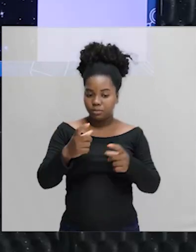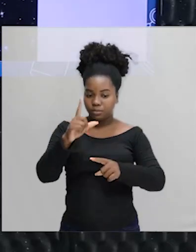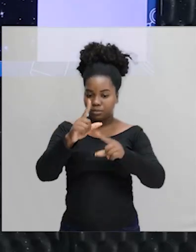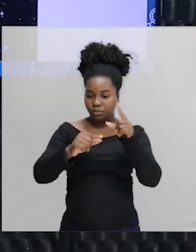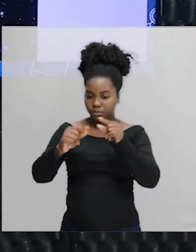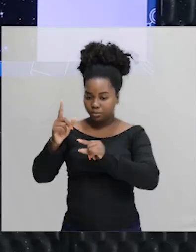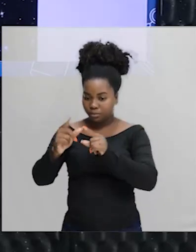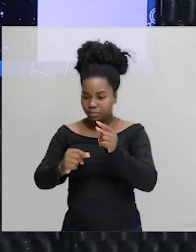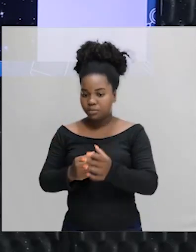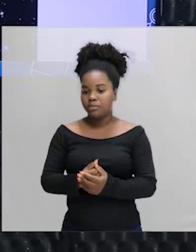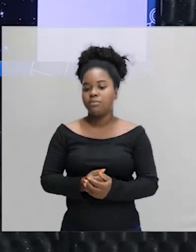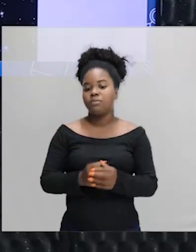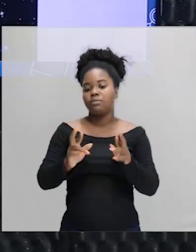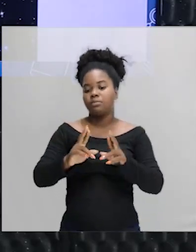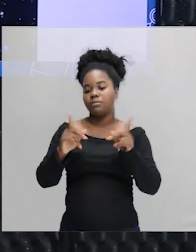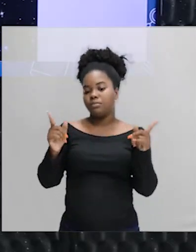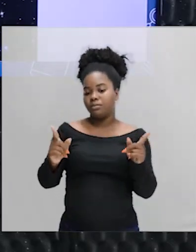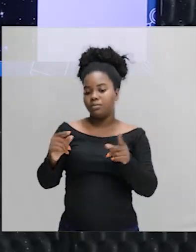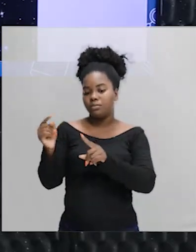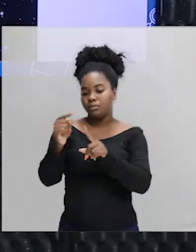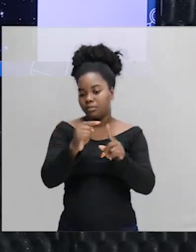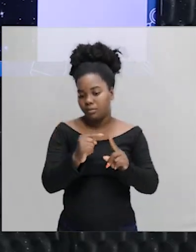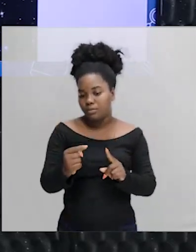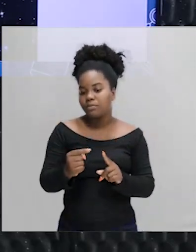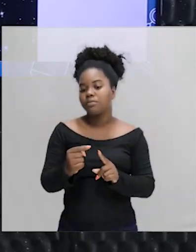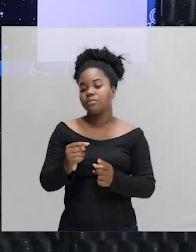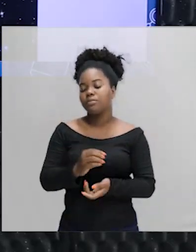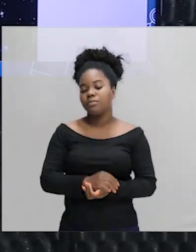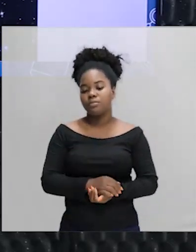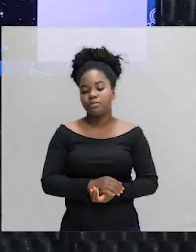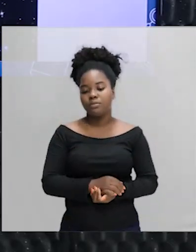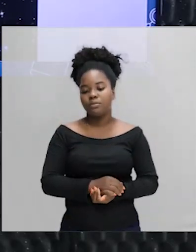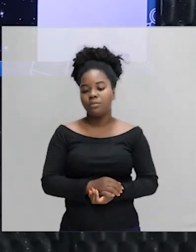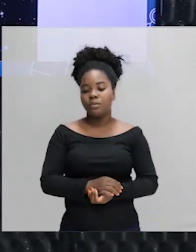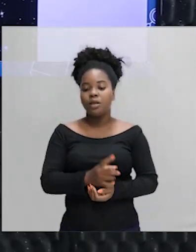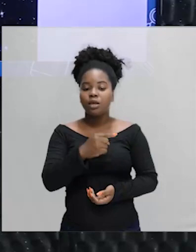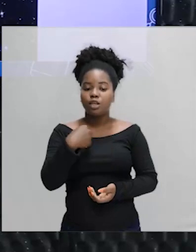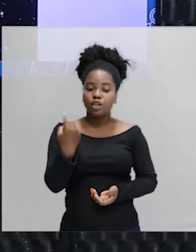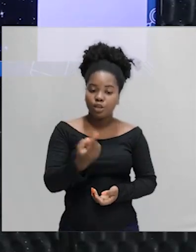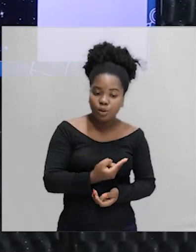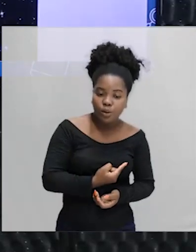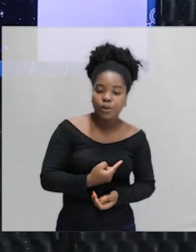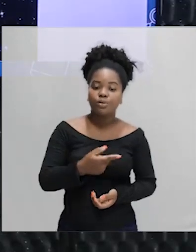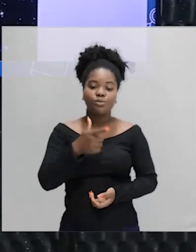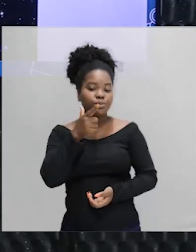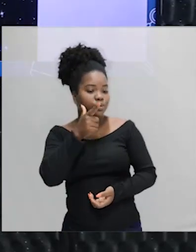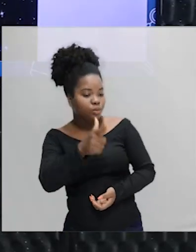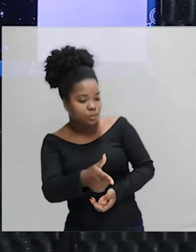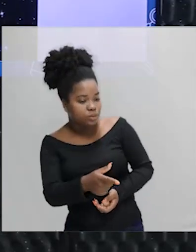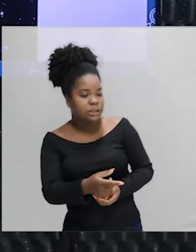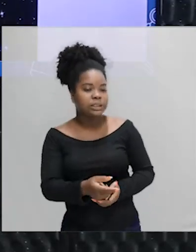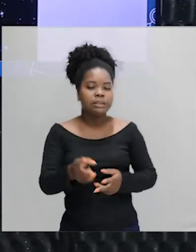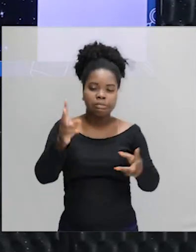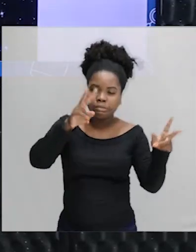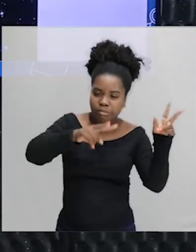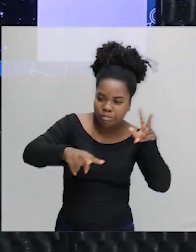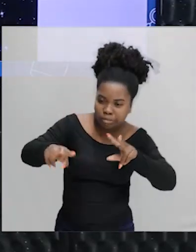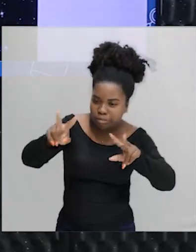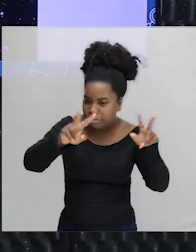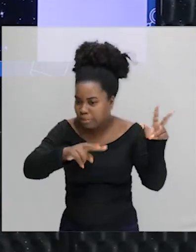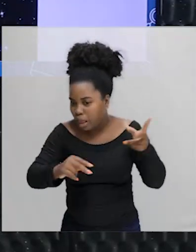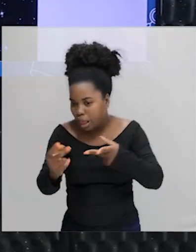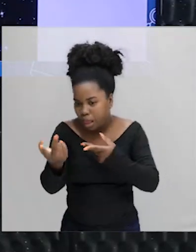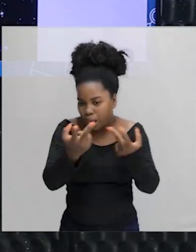estrelas nos diferentes estágios de suas vidas, certo? A gente não consegue ver hoje, a gente não consegue